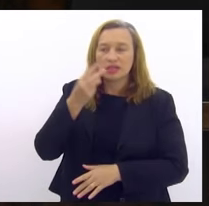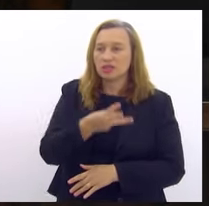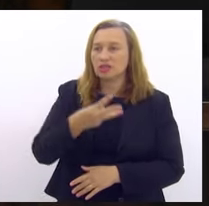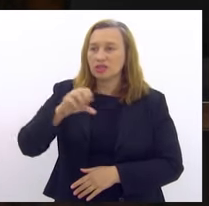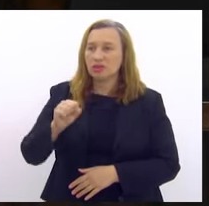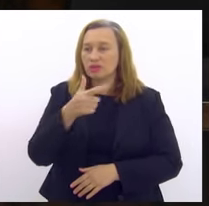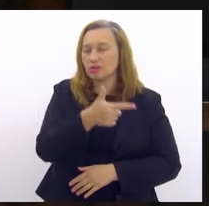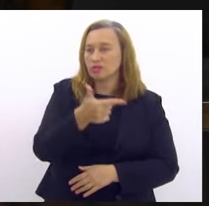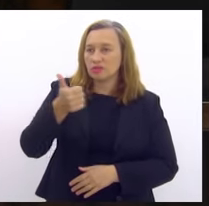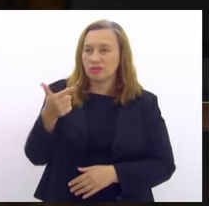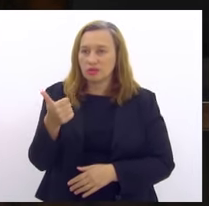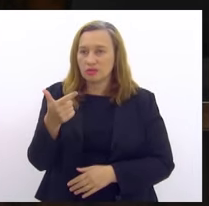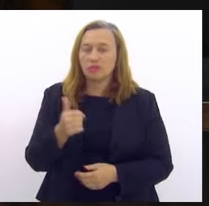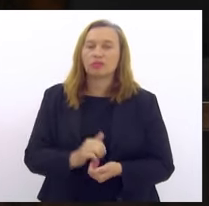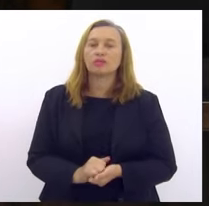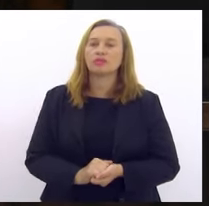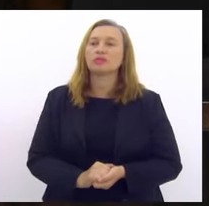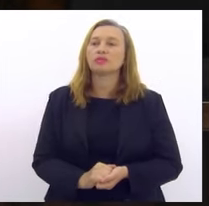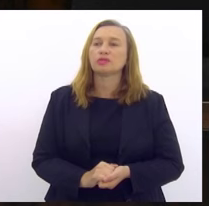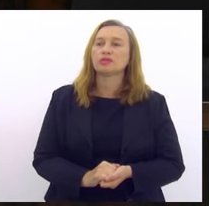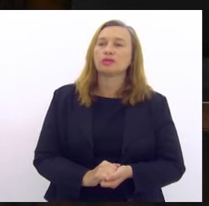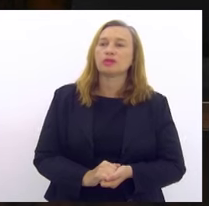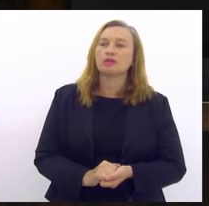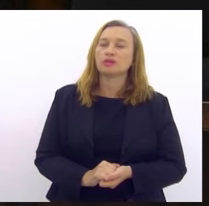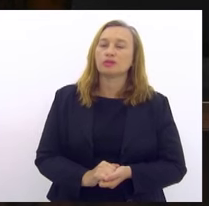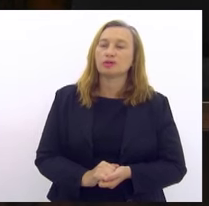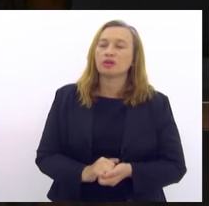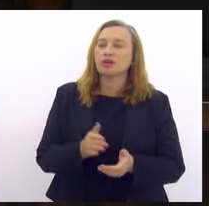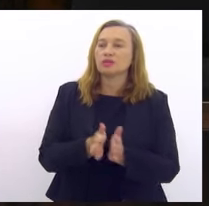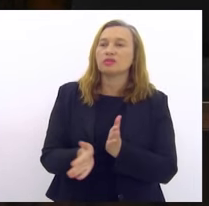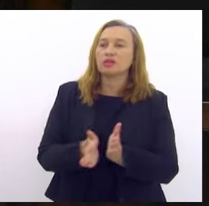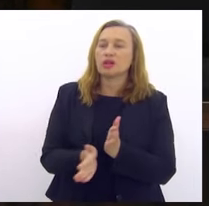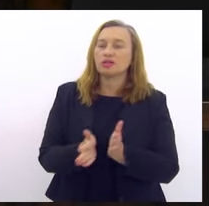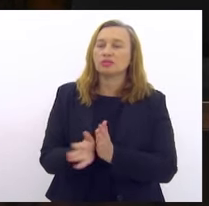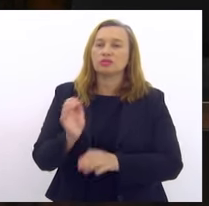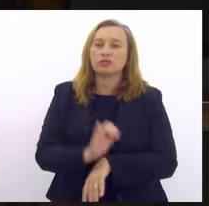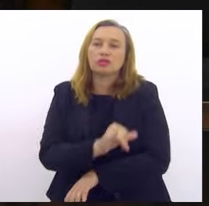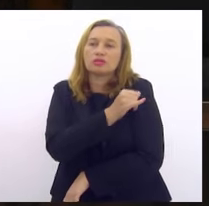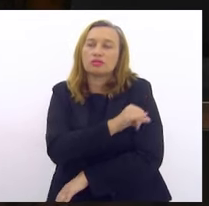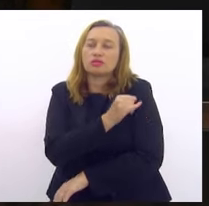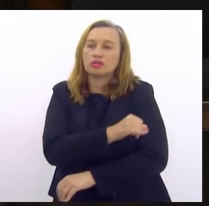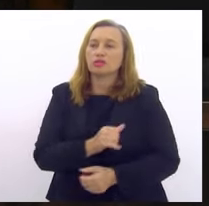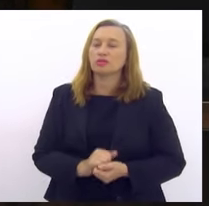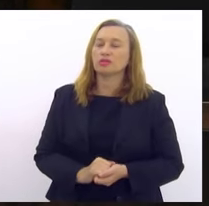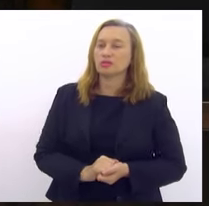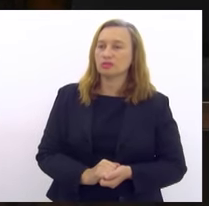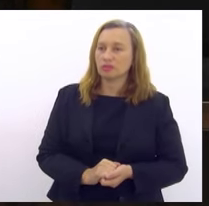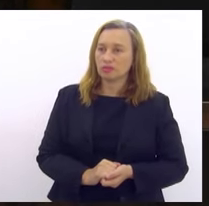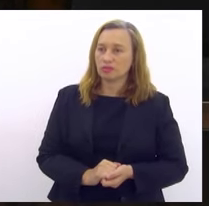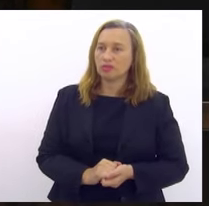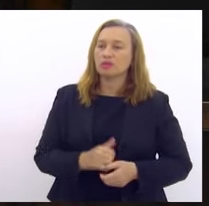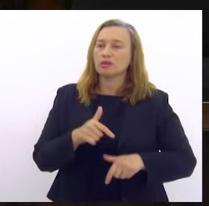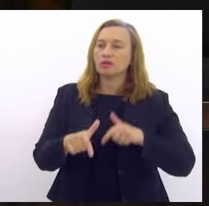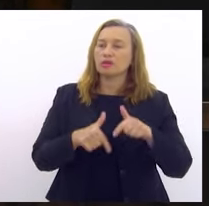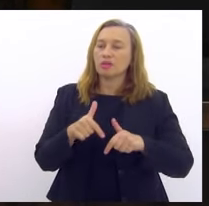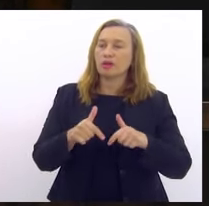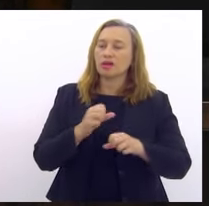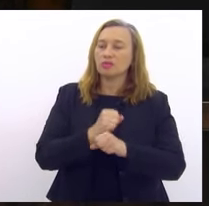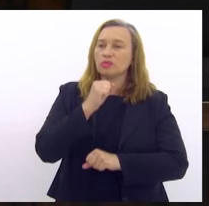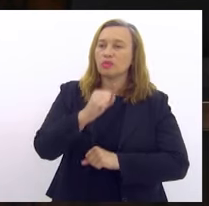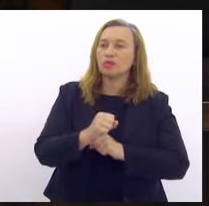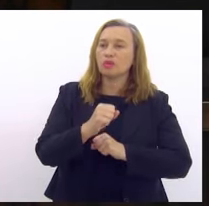de 2022, que estima a receita e fixa a despesa do Estado do Rio de Janeiro para o exercício financeiro de